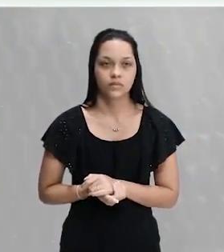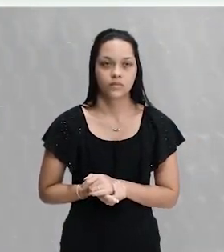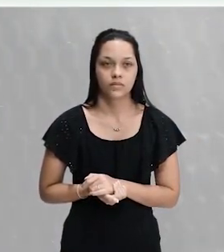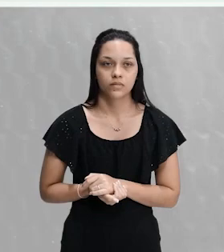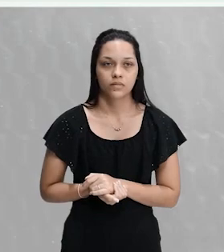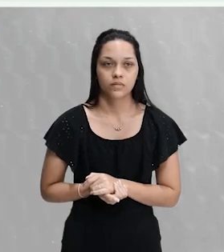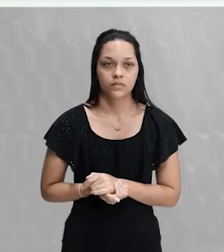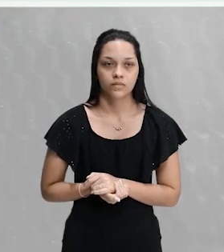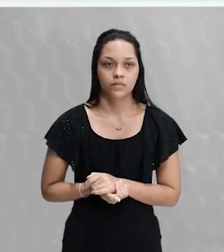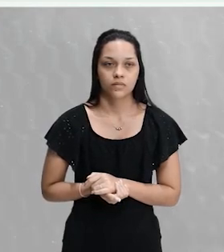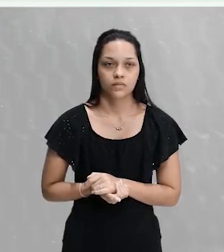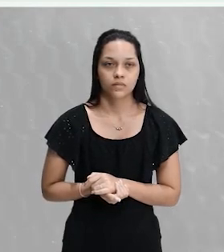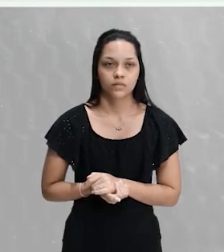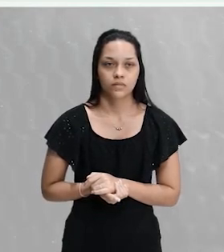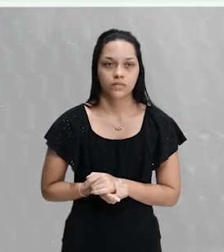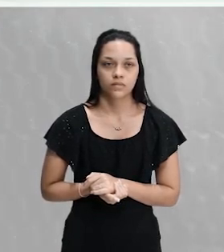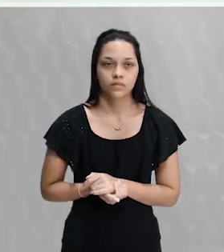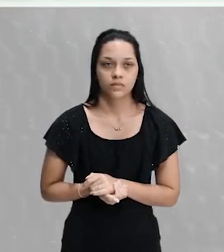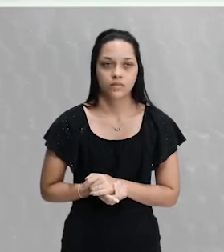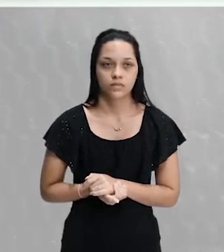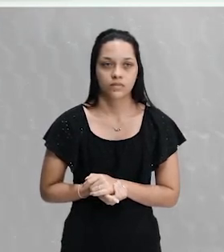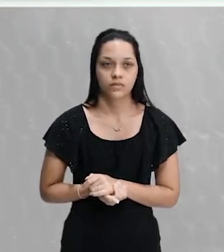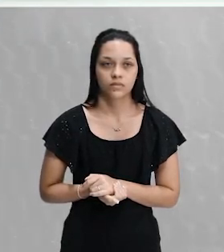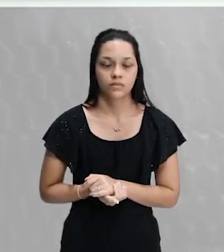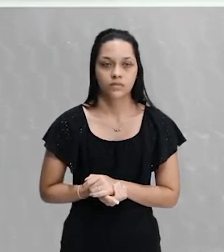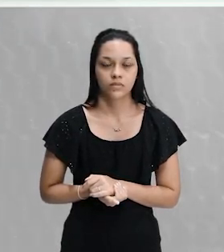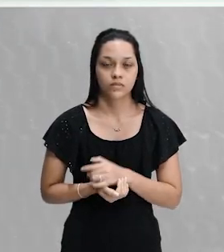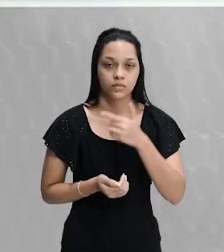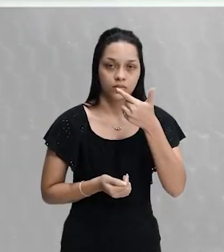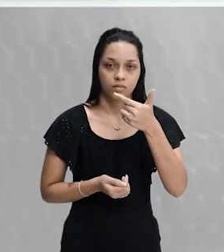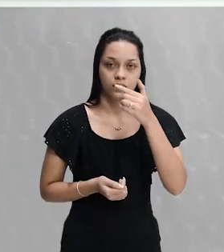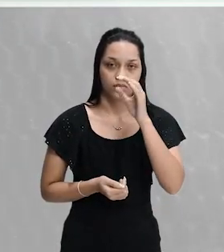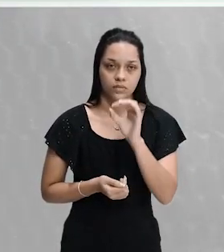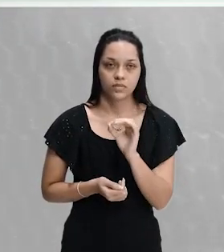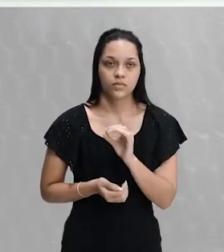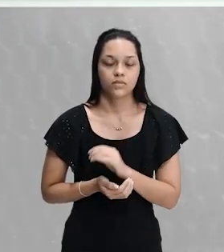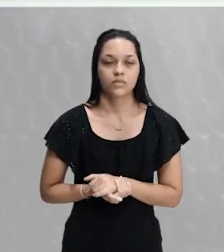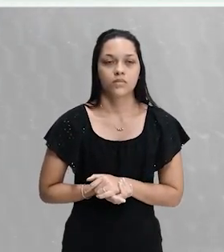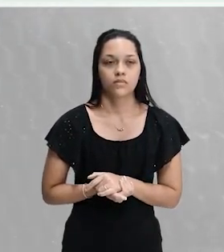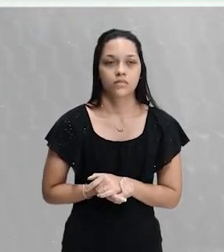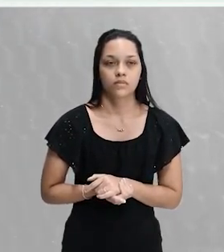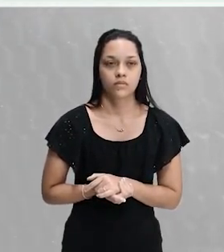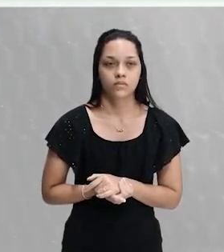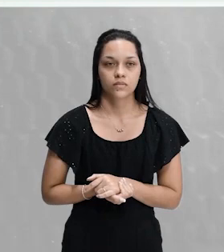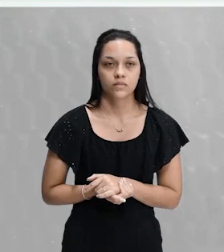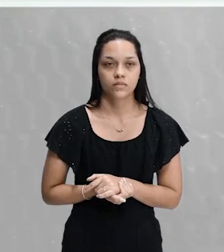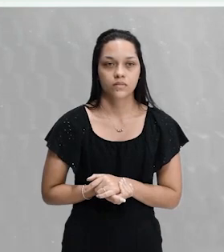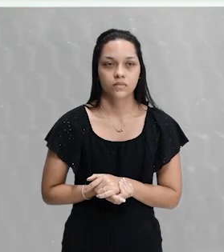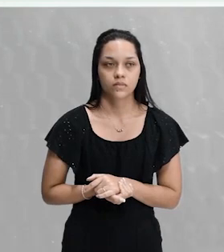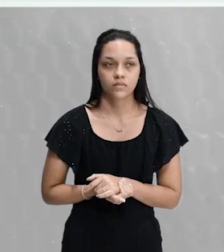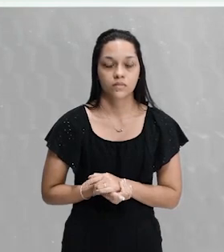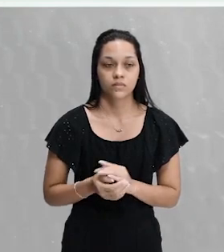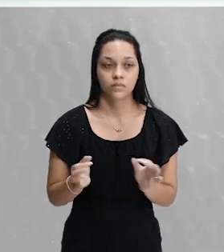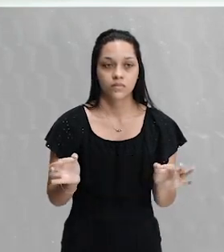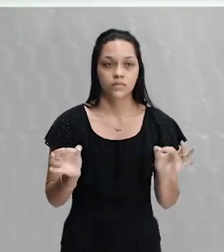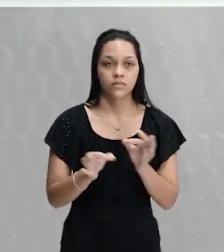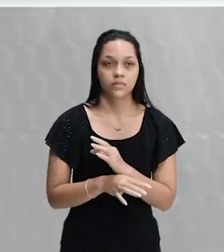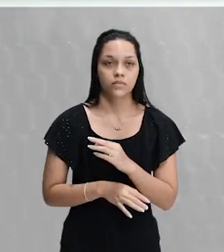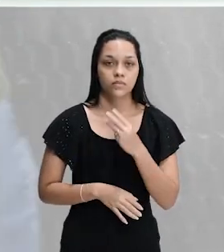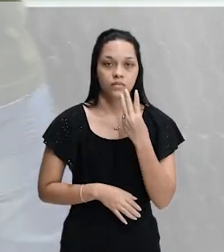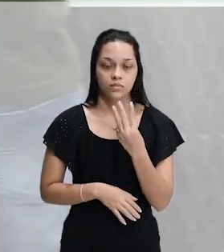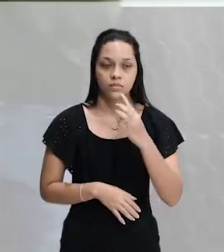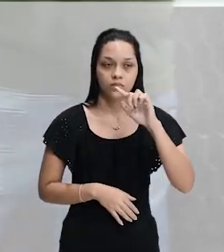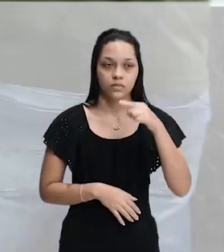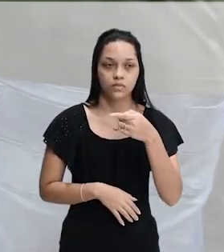do plano cartesiano. Ponto 2 e 0, em cima do eixo x. E, finalmente, o ponto